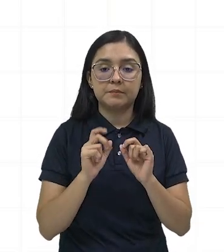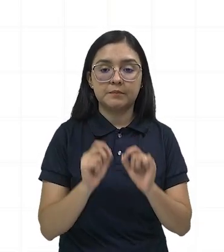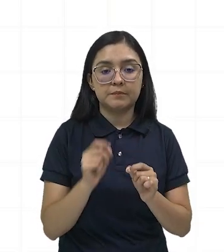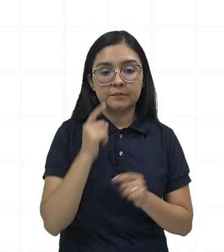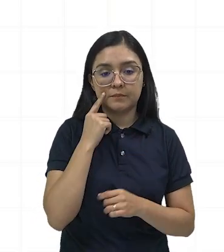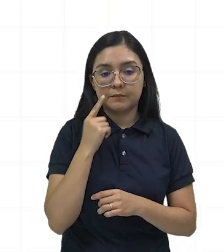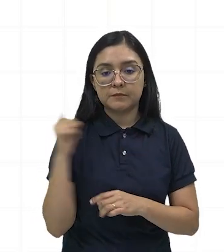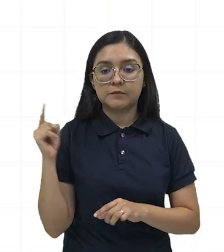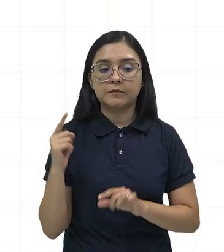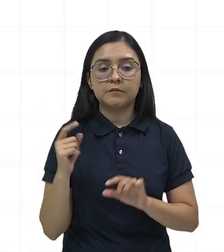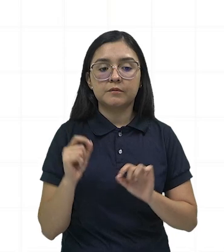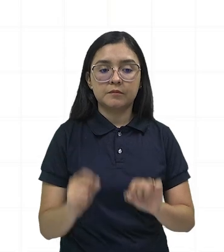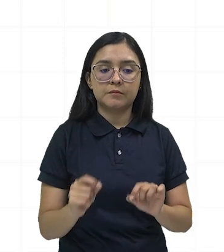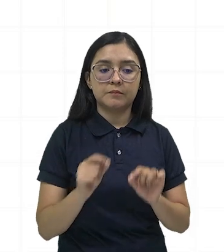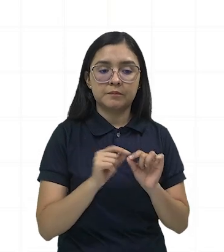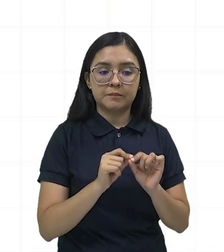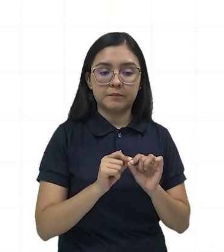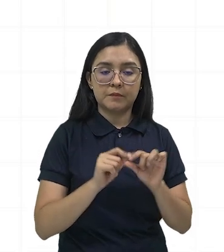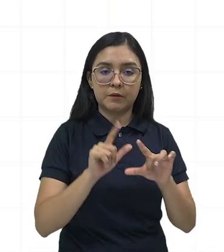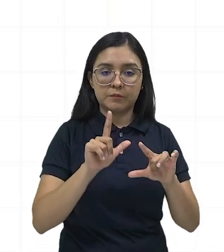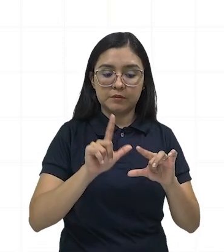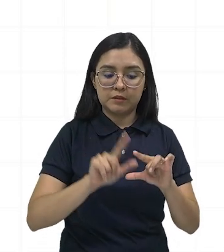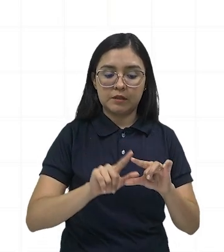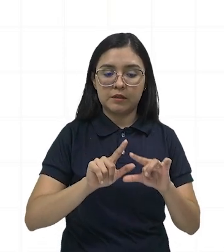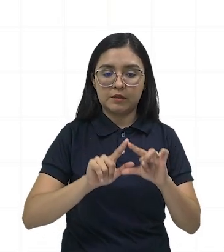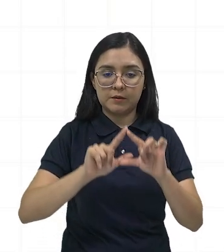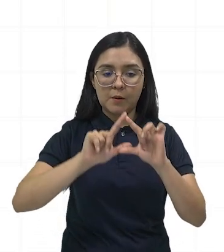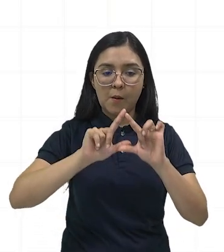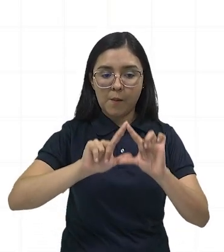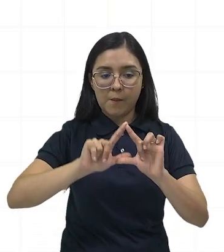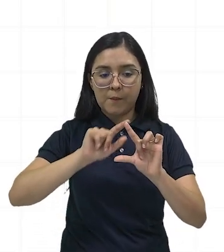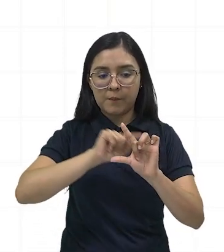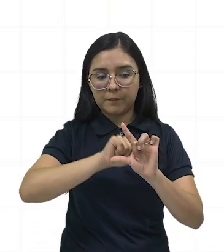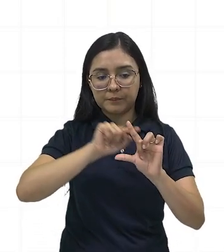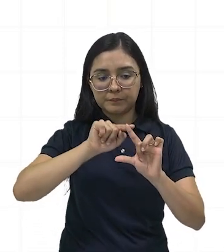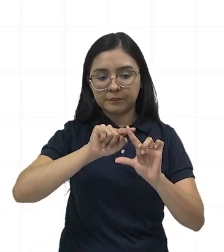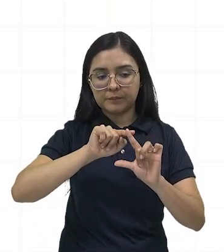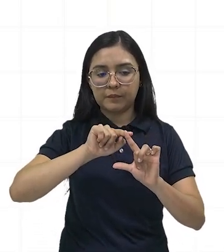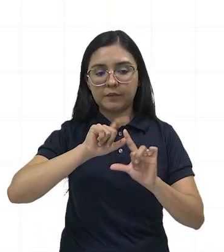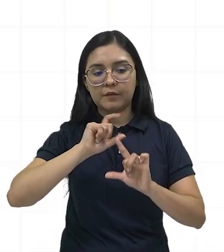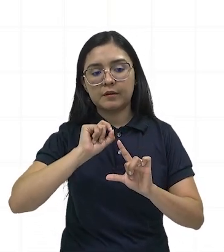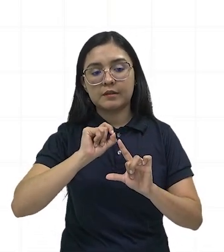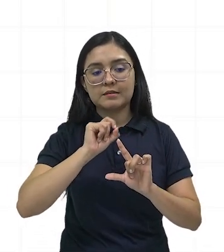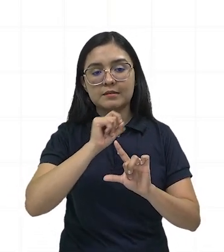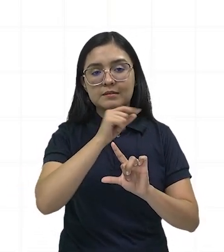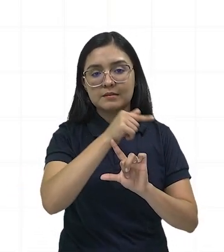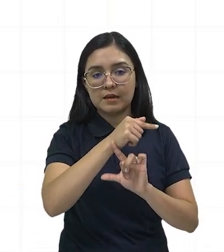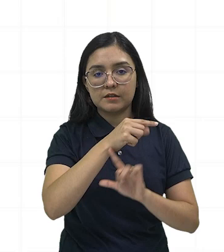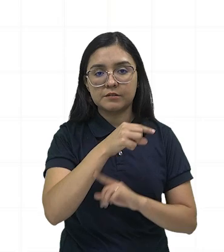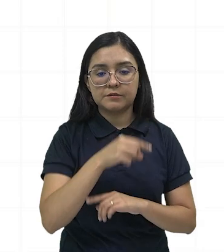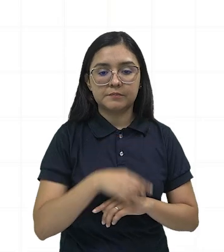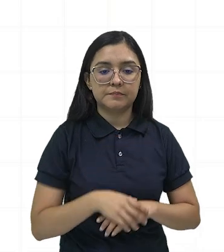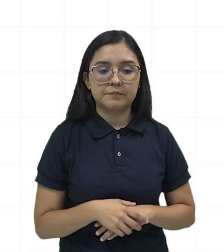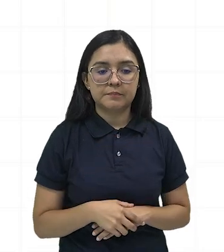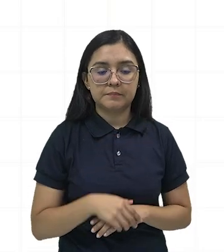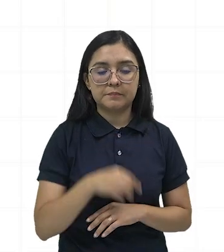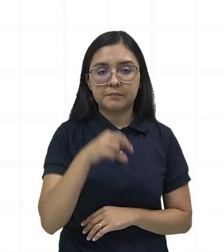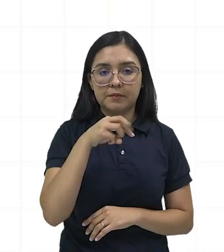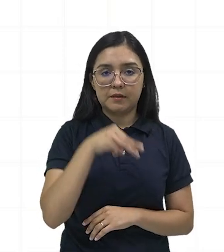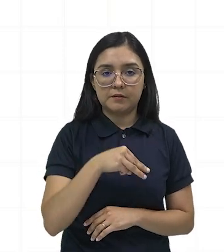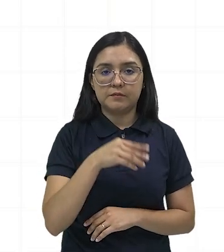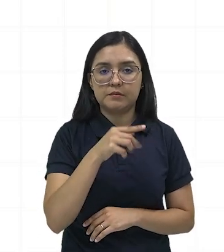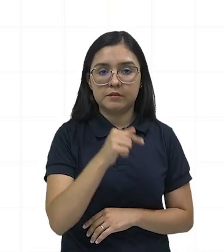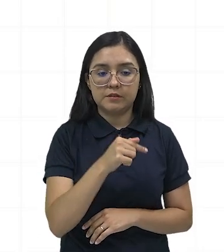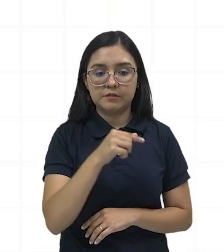ó, nós temos esse lado 7